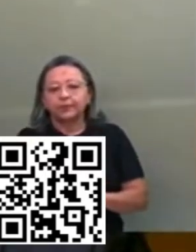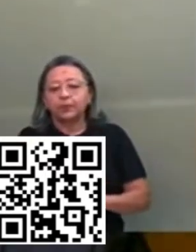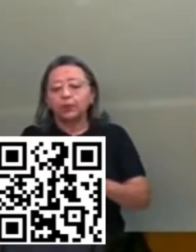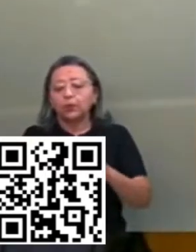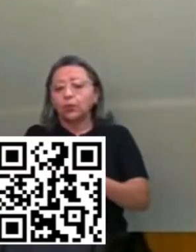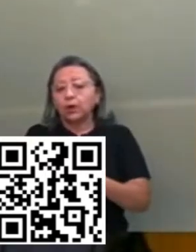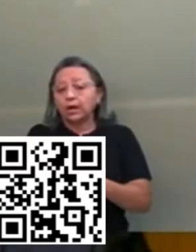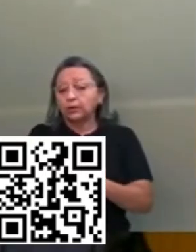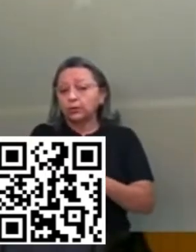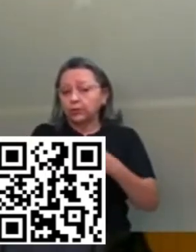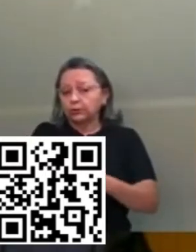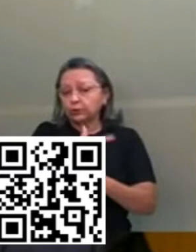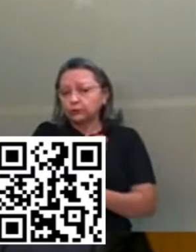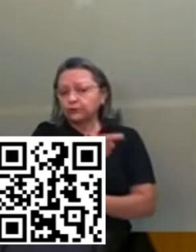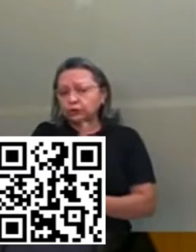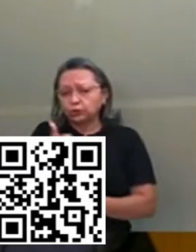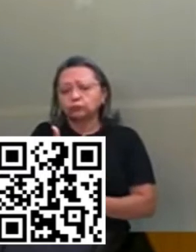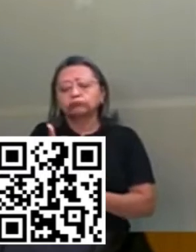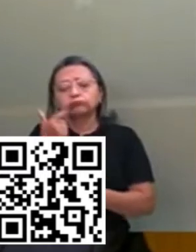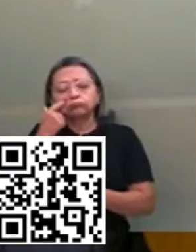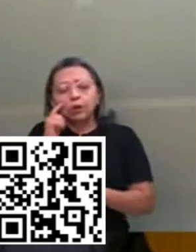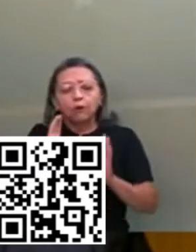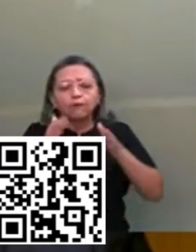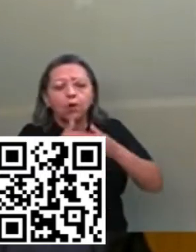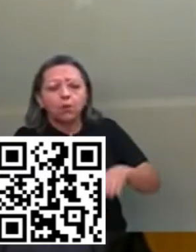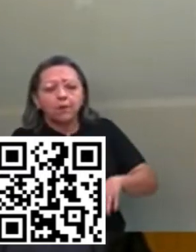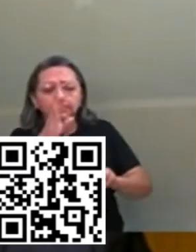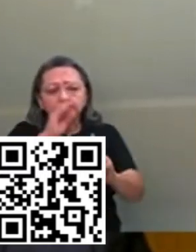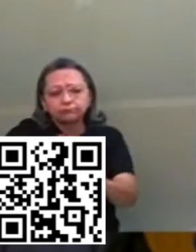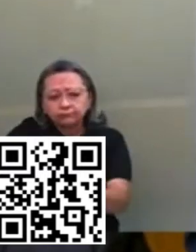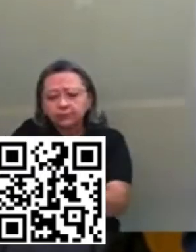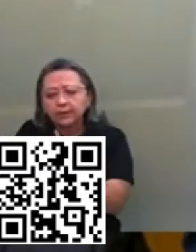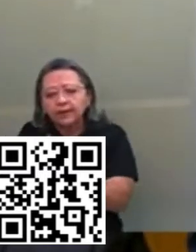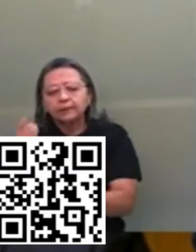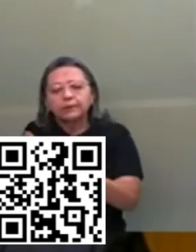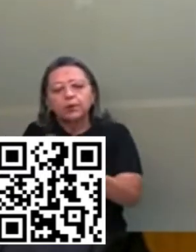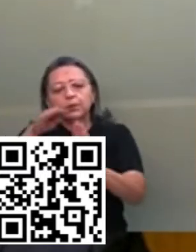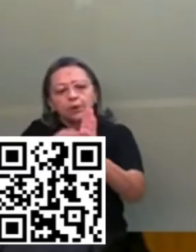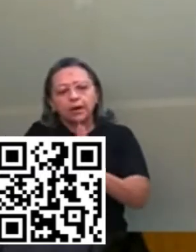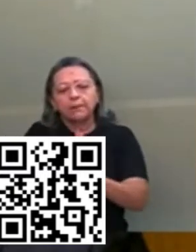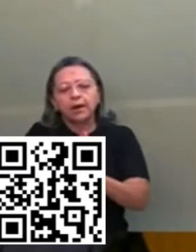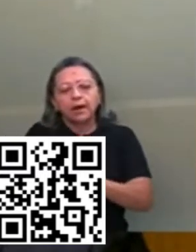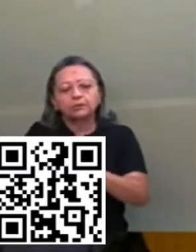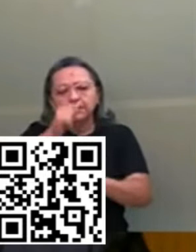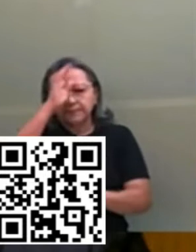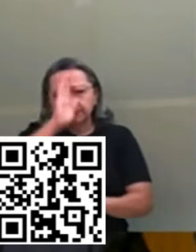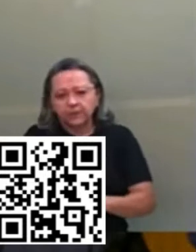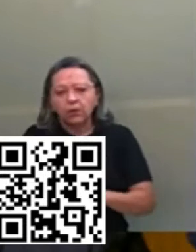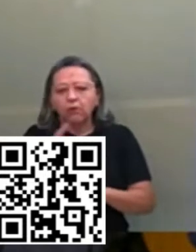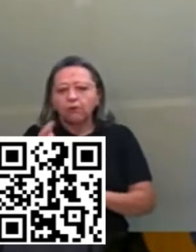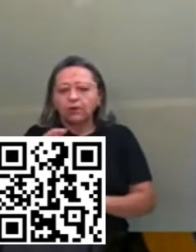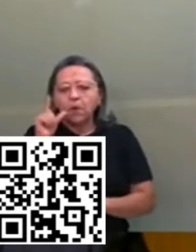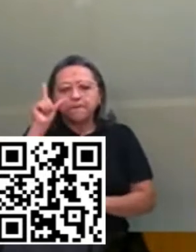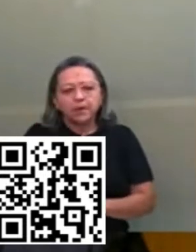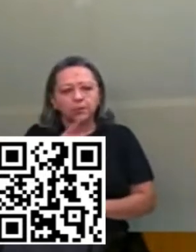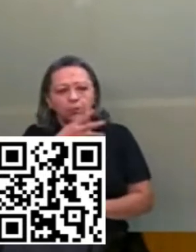No ano de 21, com o olhar voltado para os mais vulneráveis, instituímos o programa Auxílio Brasil, com um valor